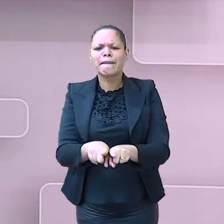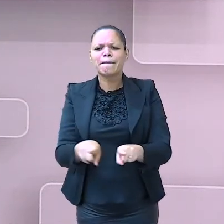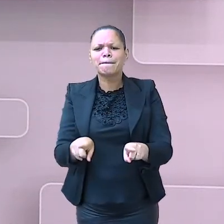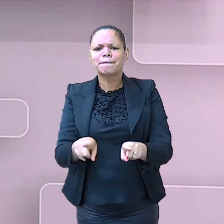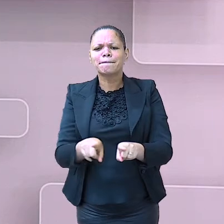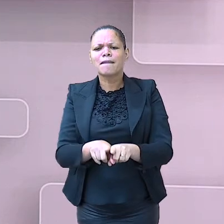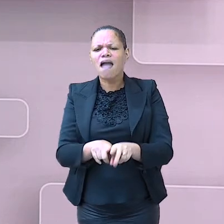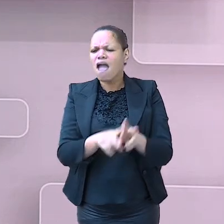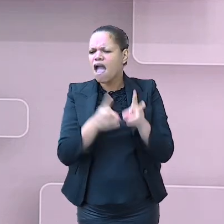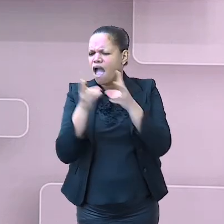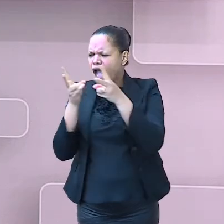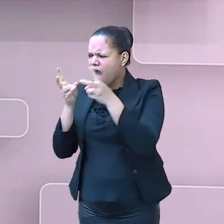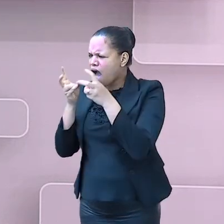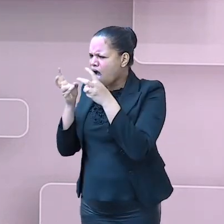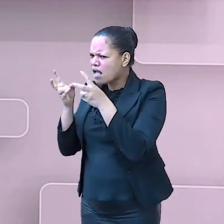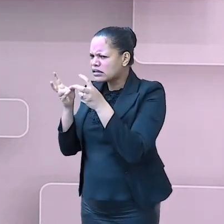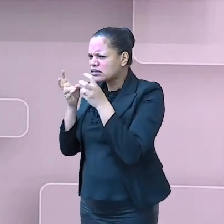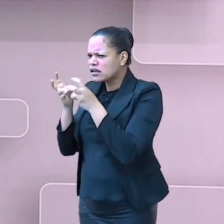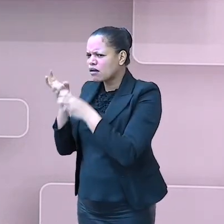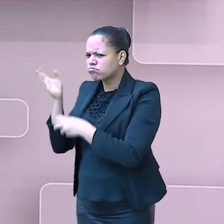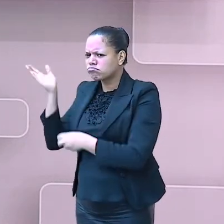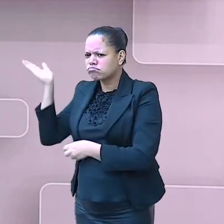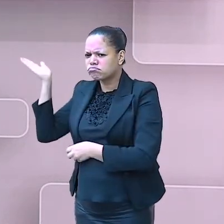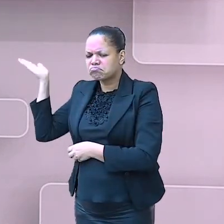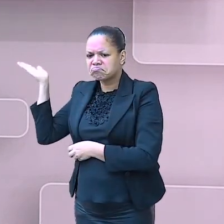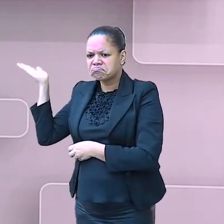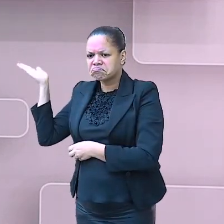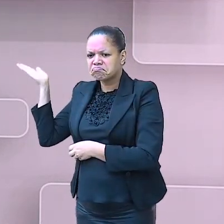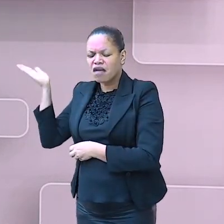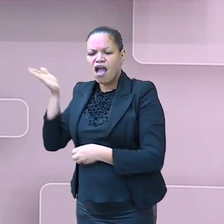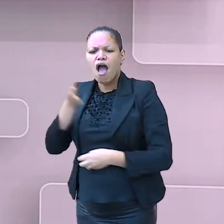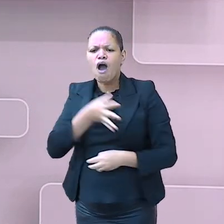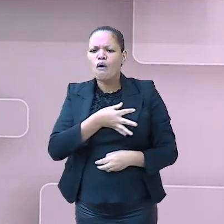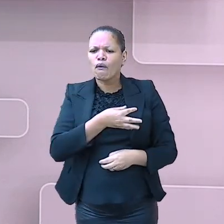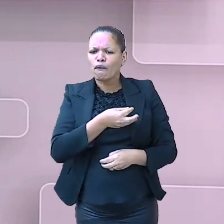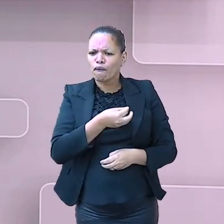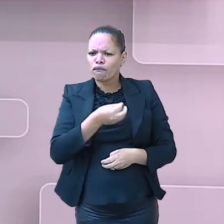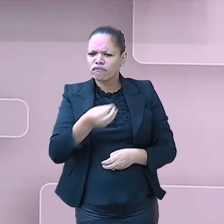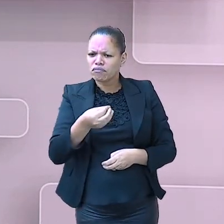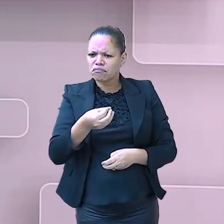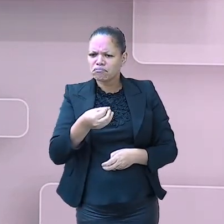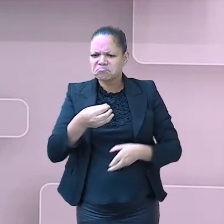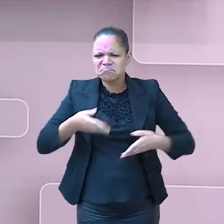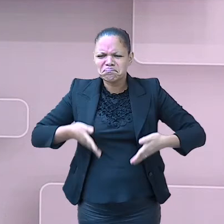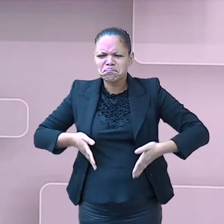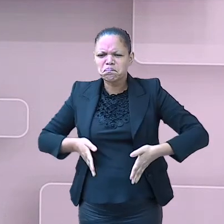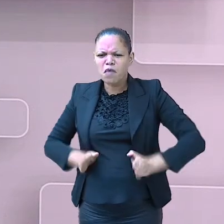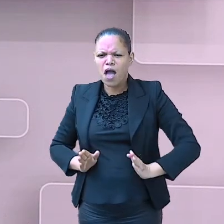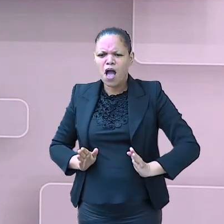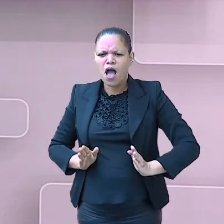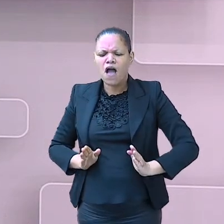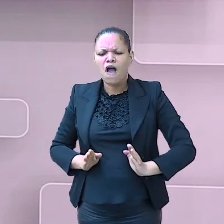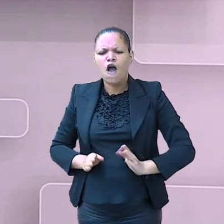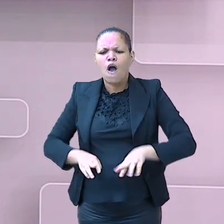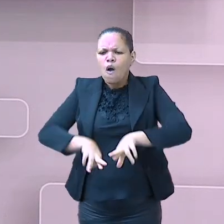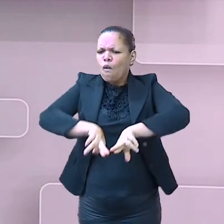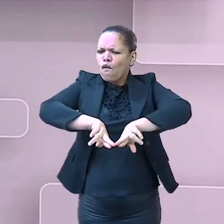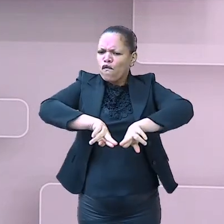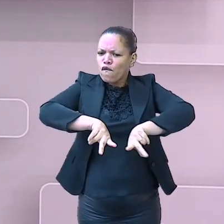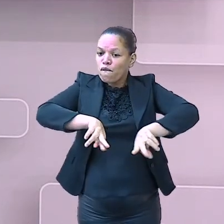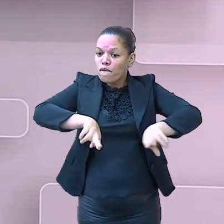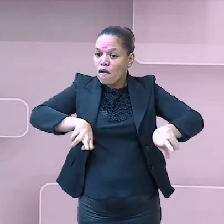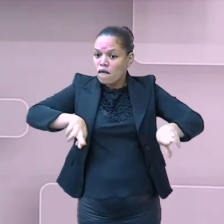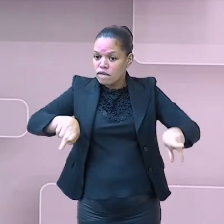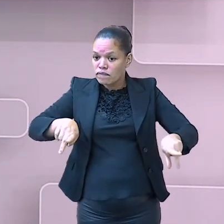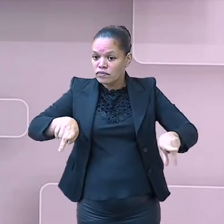diferente. Então, quer dizer, o filhote, ele nasce diferente do adulto. Acontece uma transformação